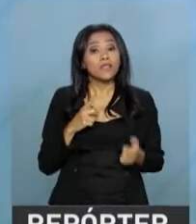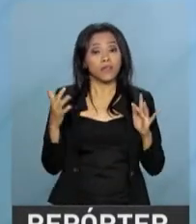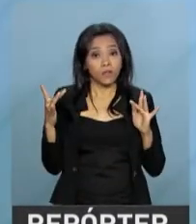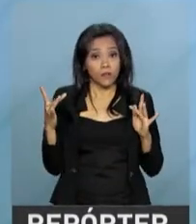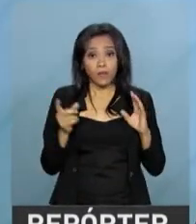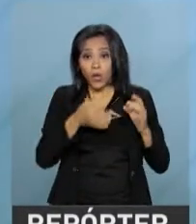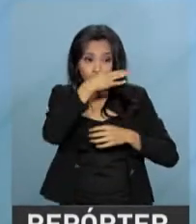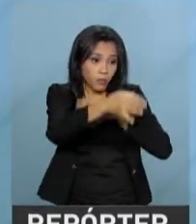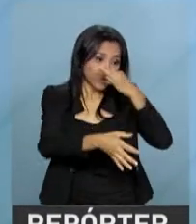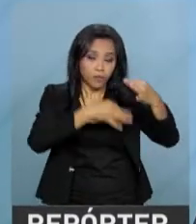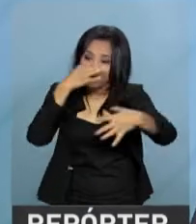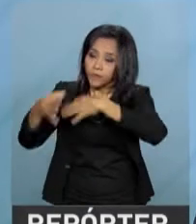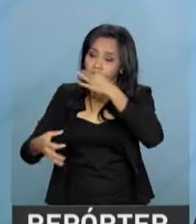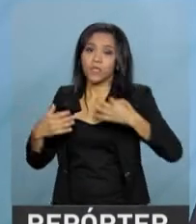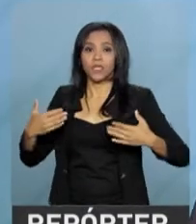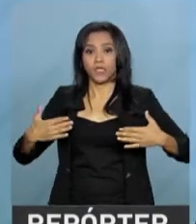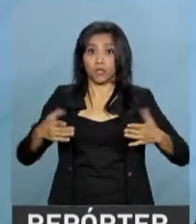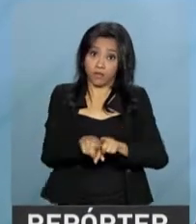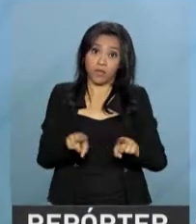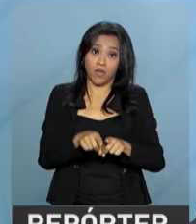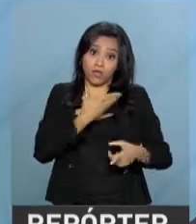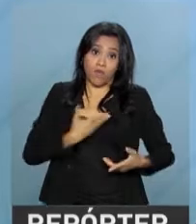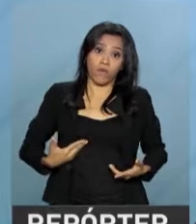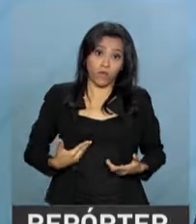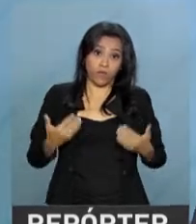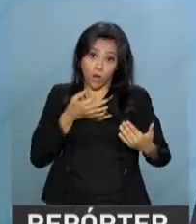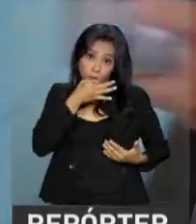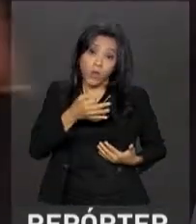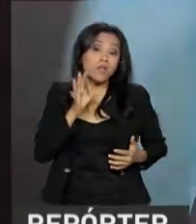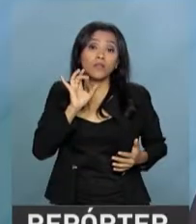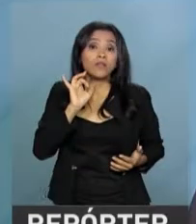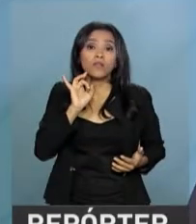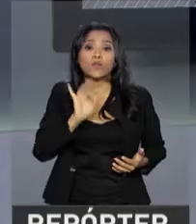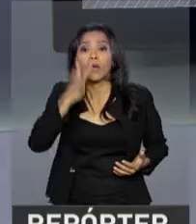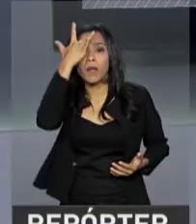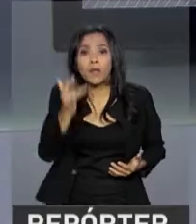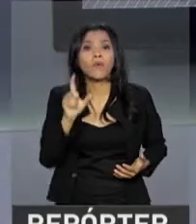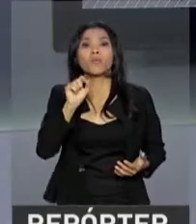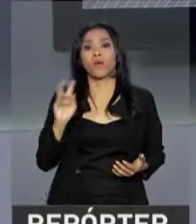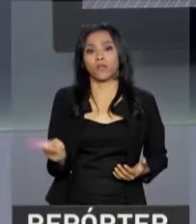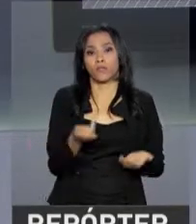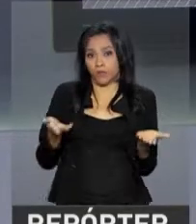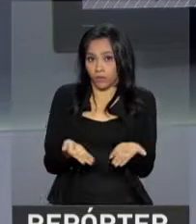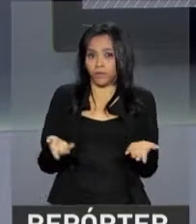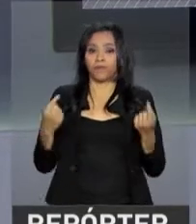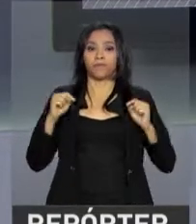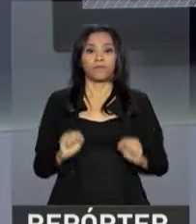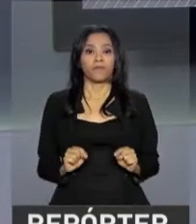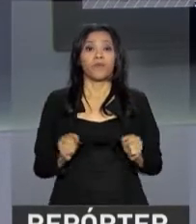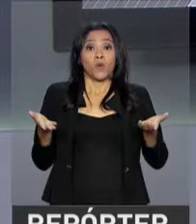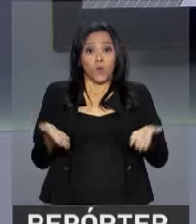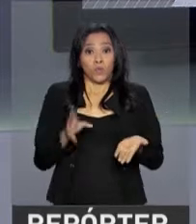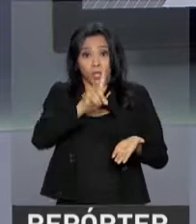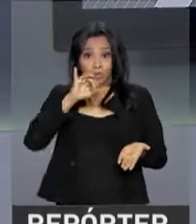são as sugestões e a posição do governo, não para o amanhã, mas pelo que já está acontecendo hoje. Hoje é o Dia Mundial da